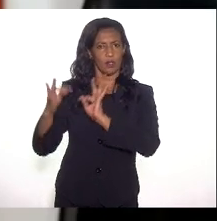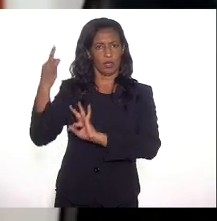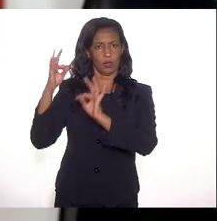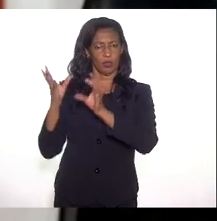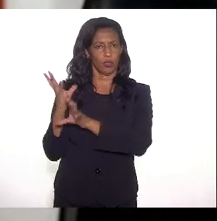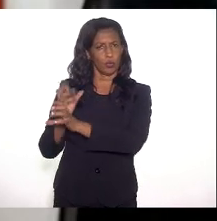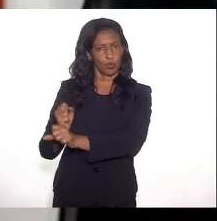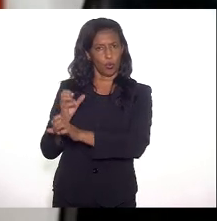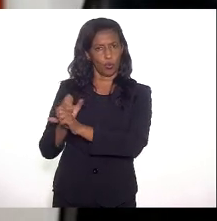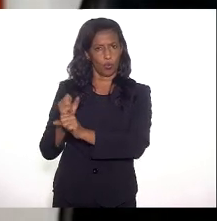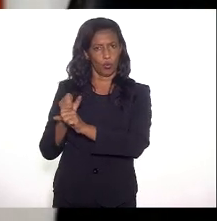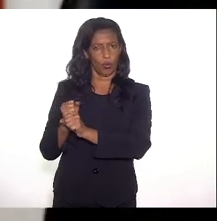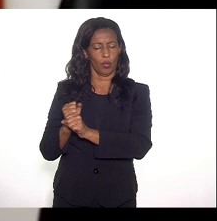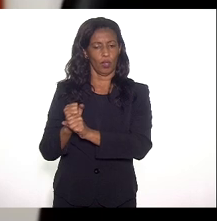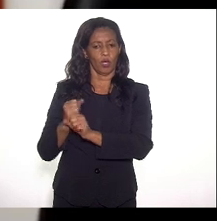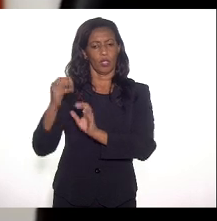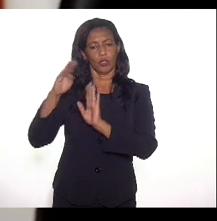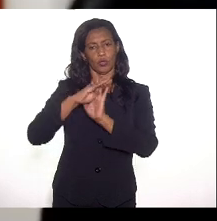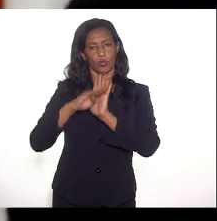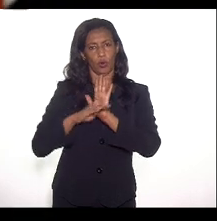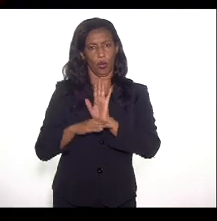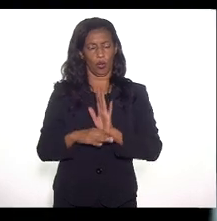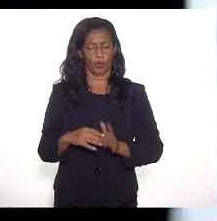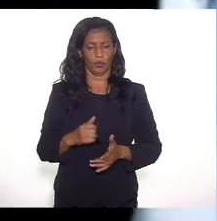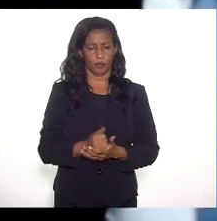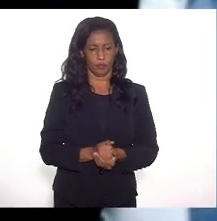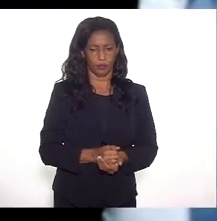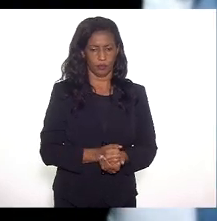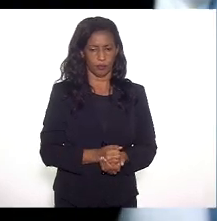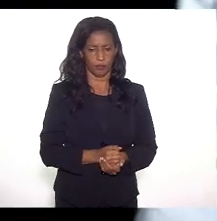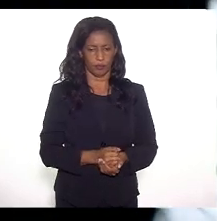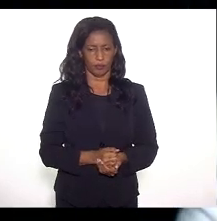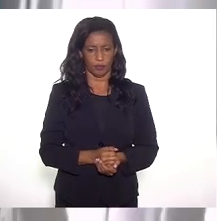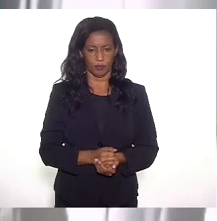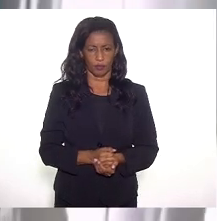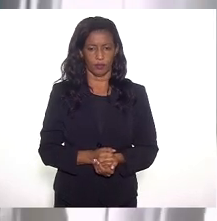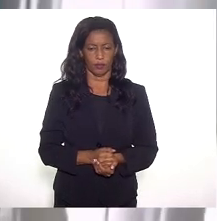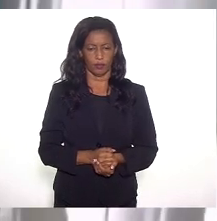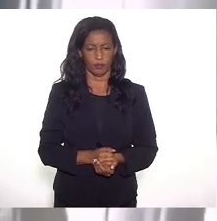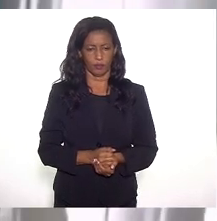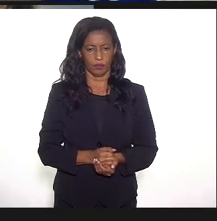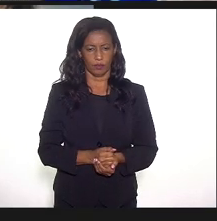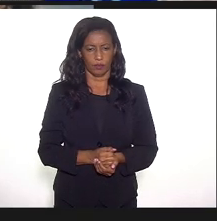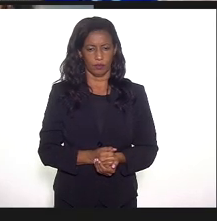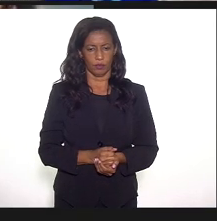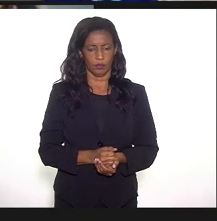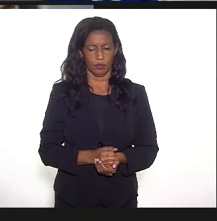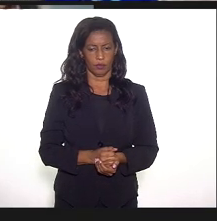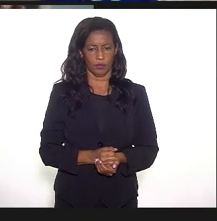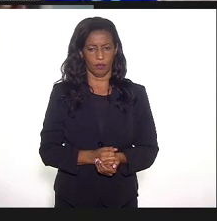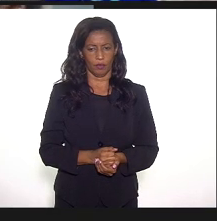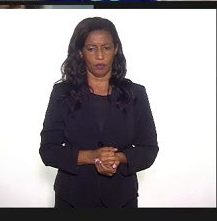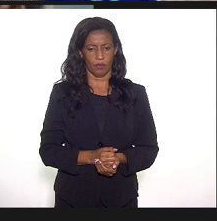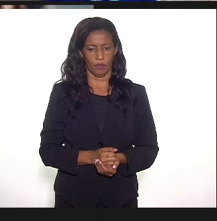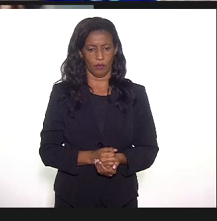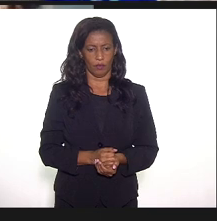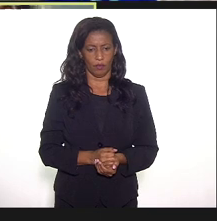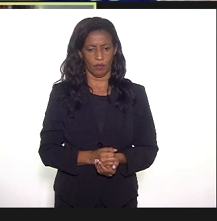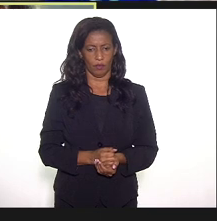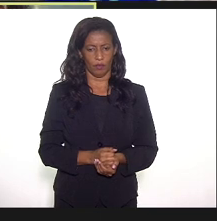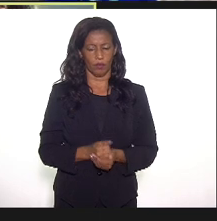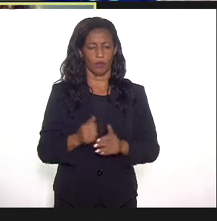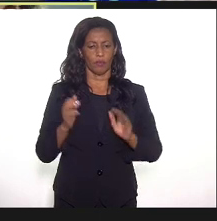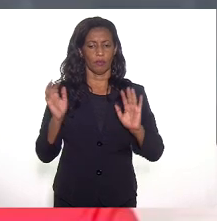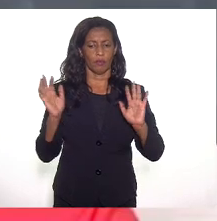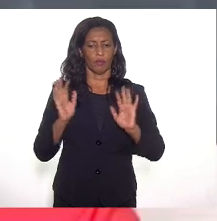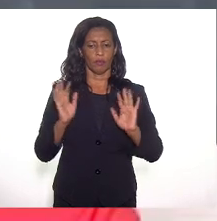Orçamento e Questão de Ordem, Dani Monteiro, que a presidência defere direitos humanos, é isso? Não, presidente, na verdade